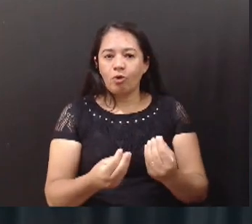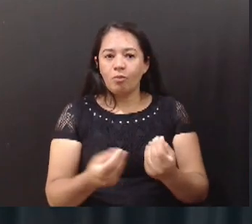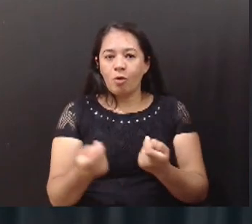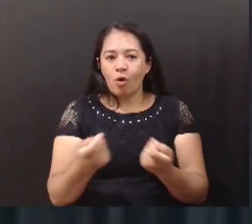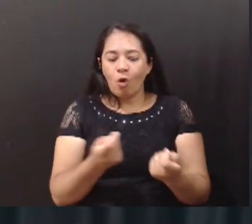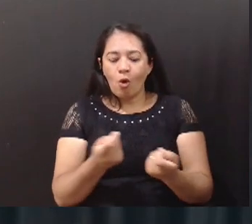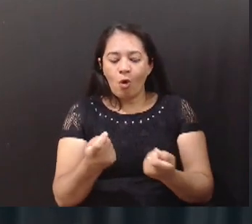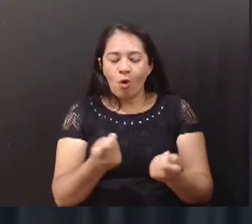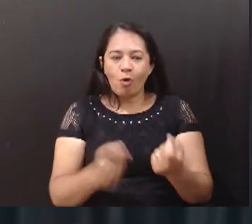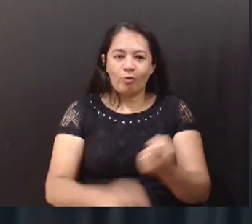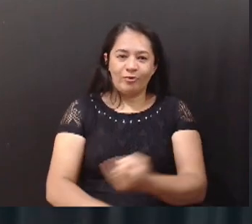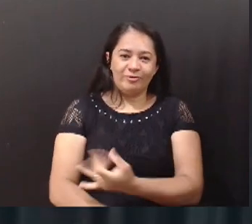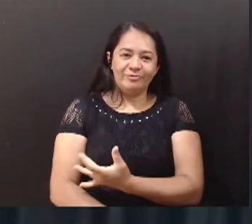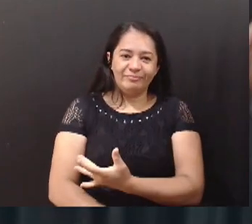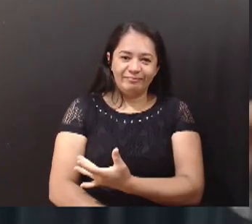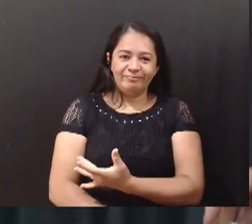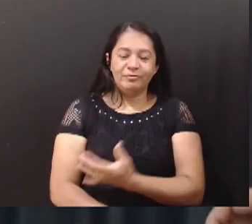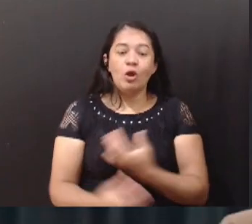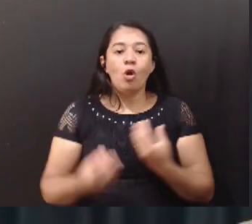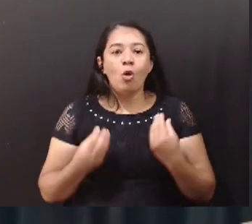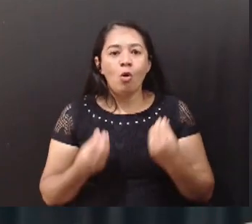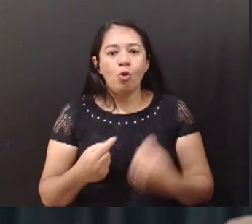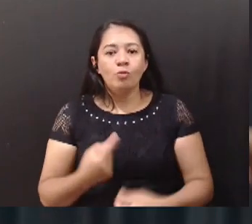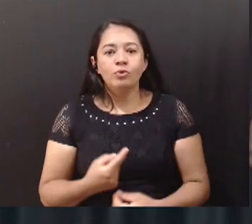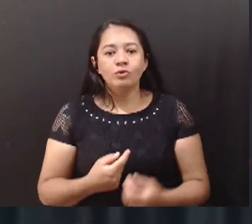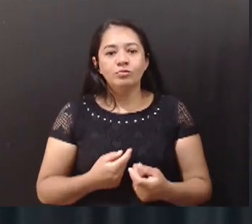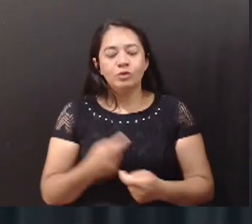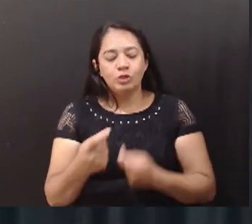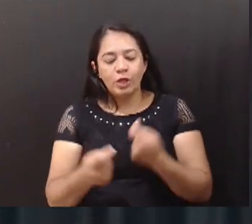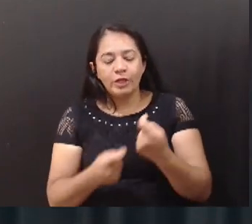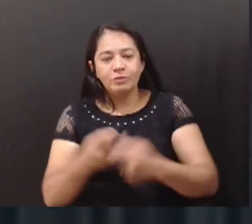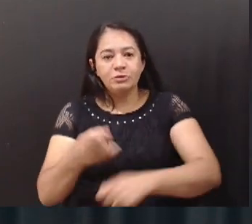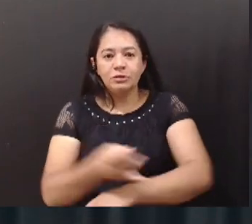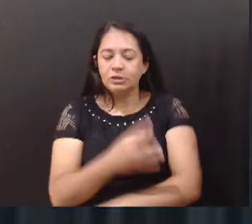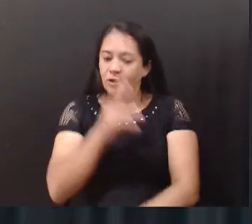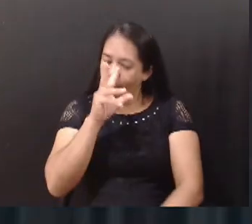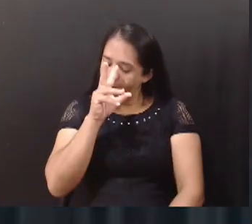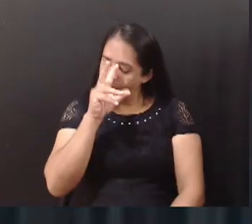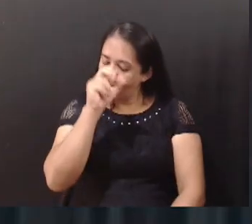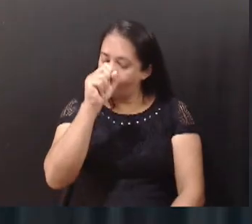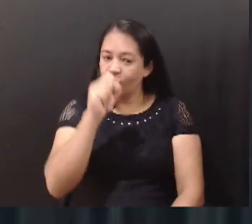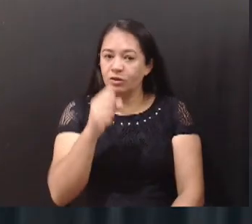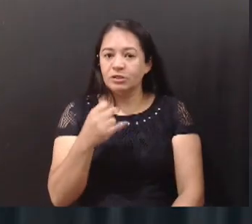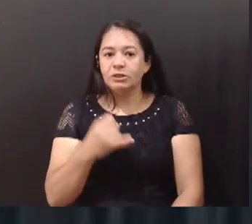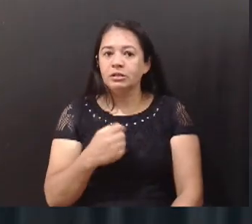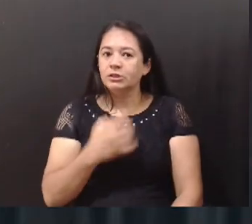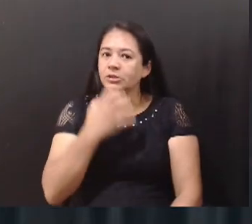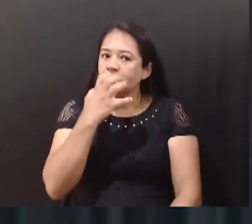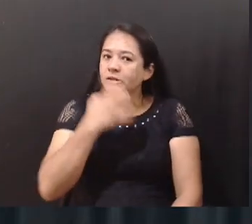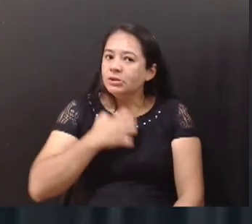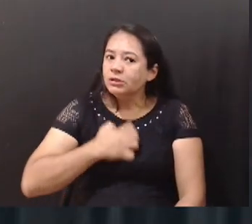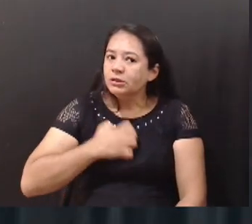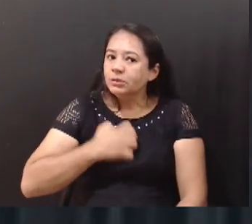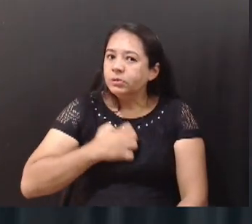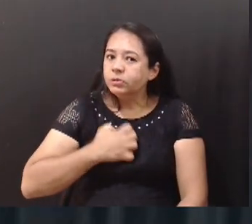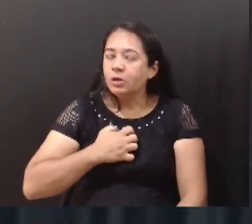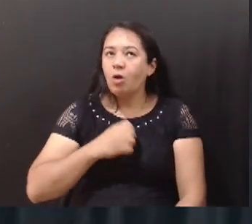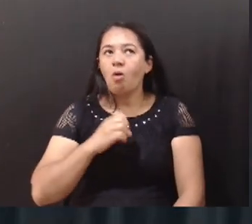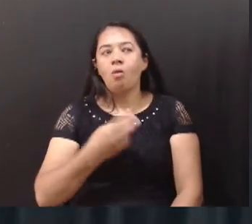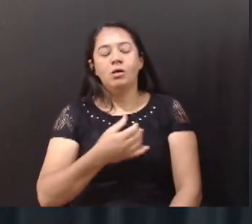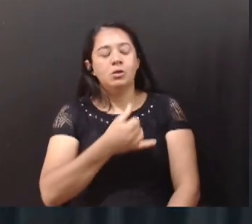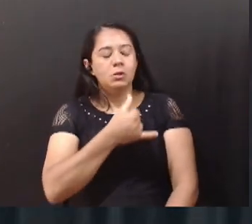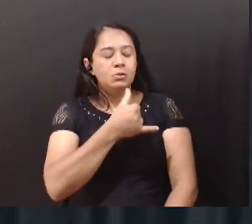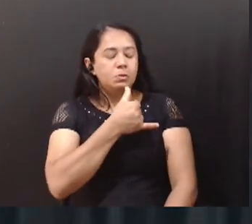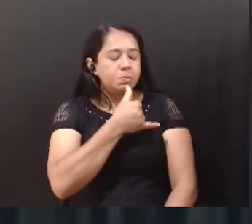aparecem. Como é que a gente administra uma emoção forte? Quando eu tô com muita raiva, quando eu tô muito triste. Por que